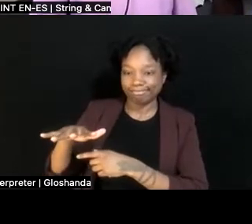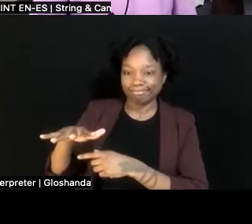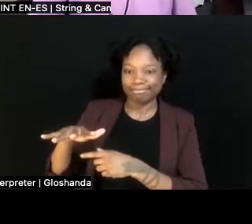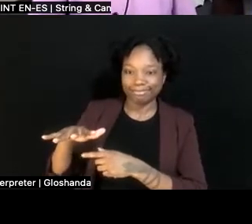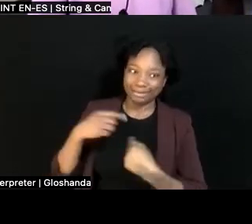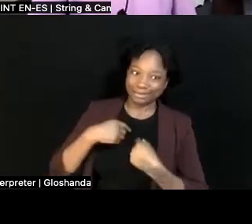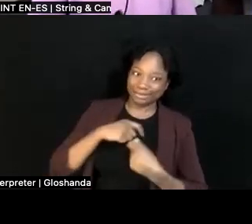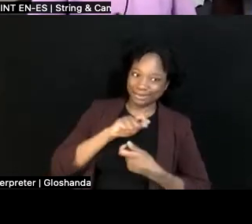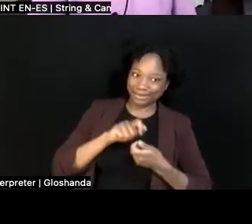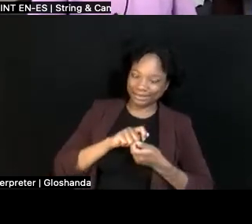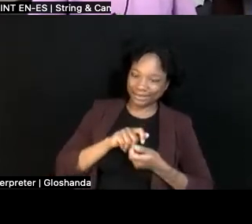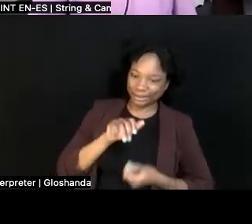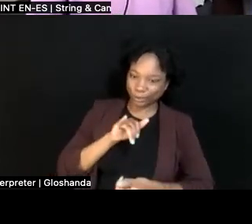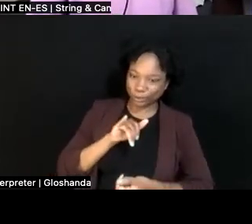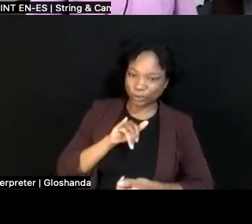particularmente,